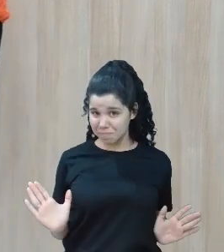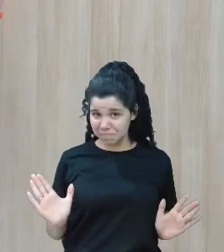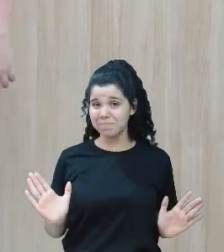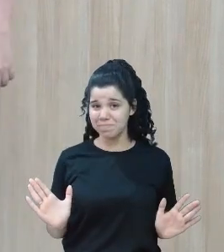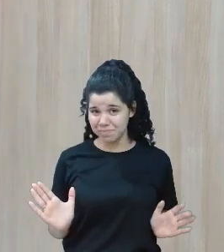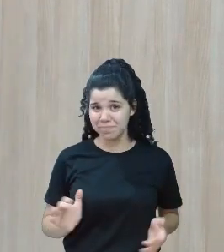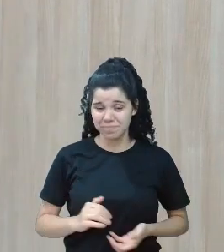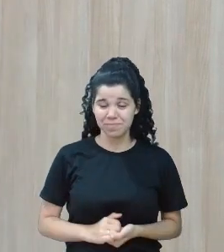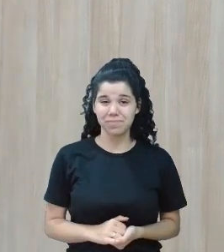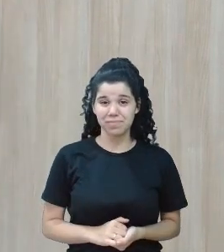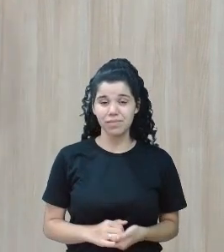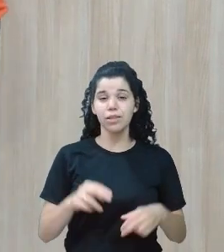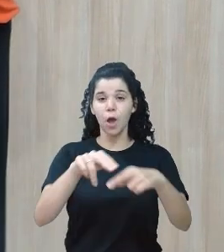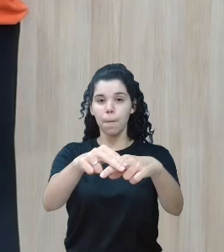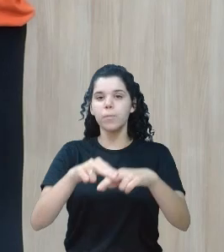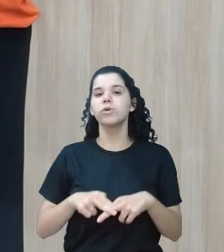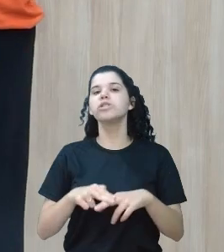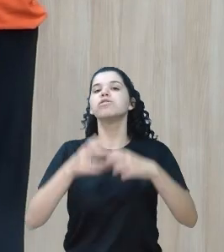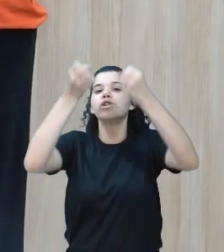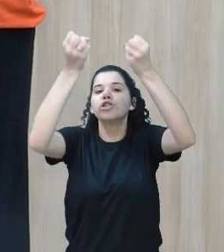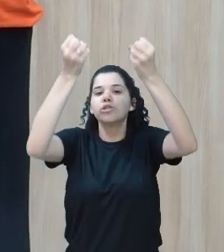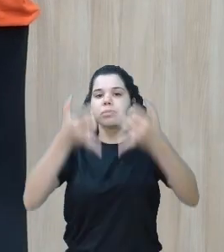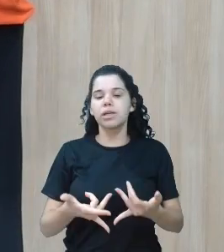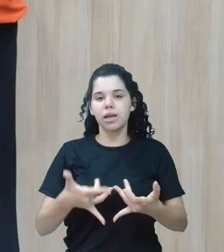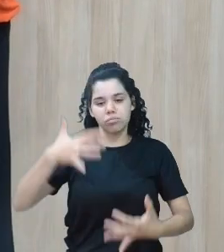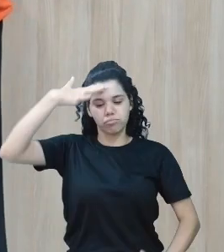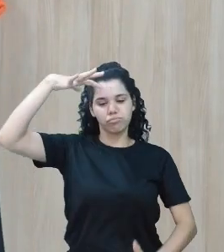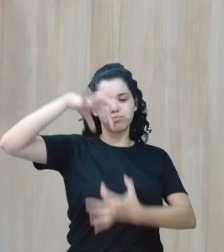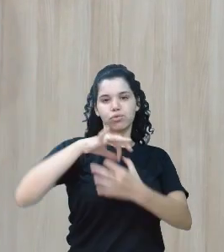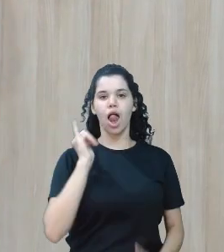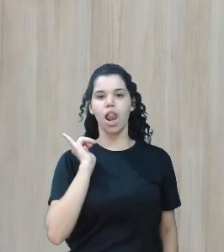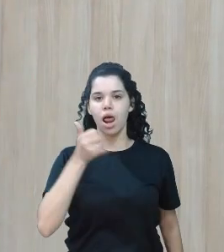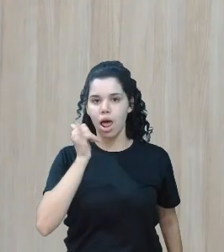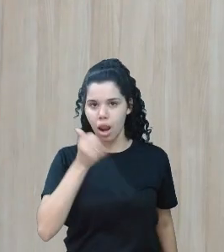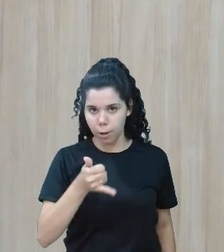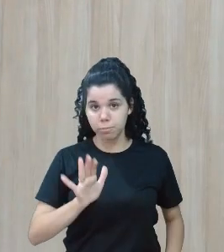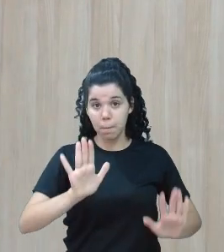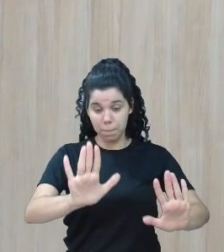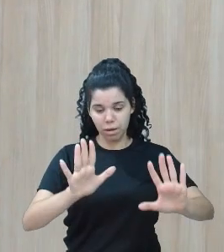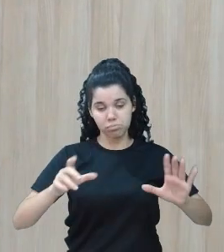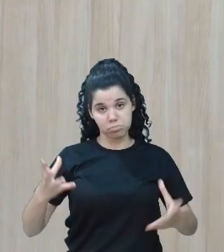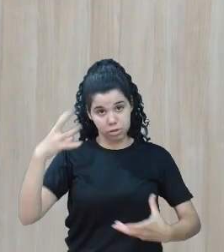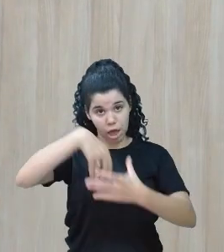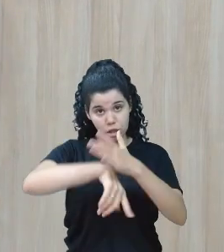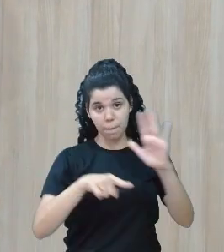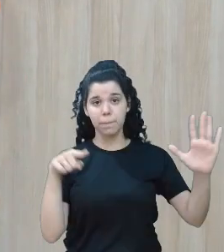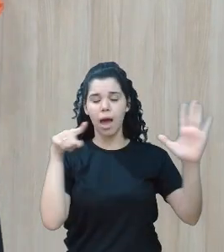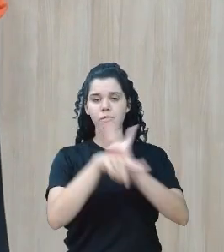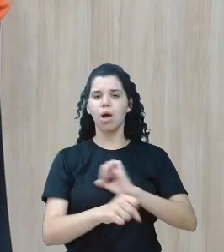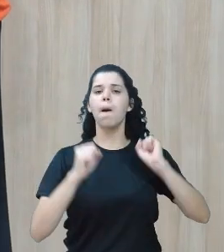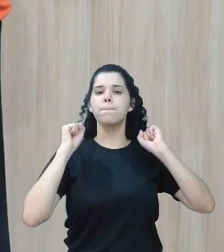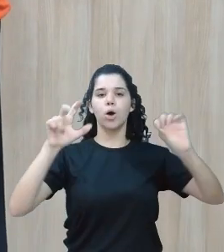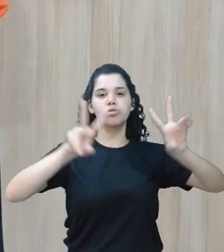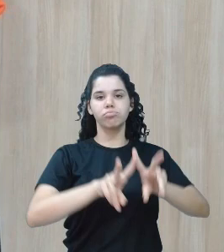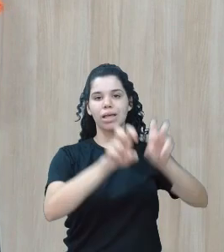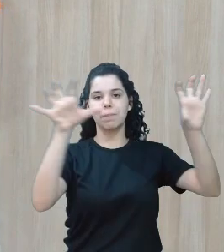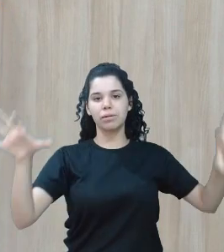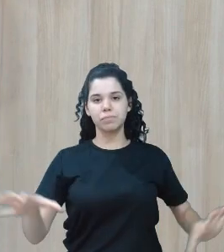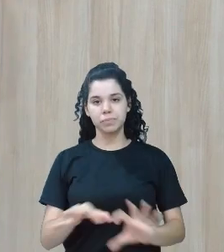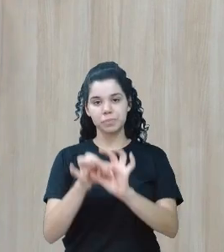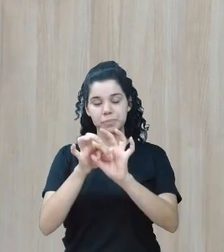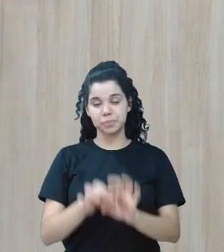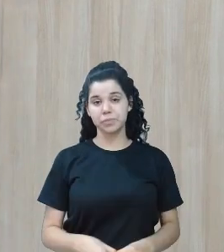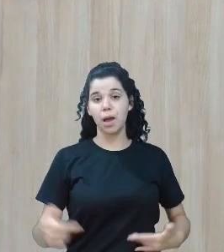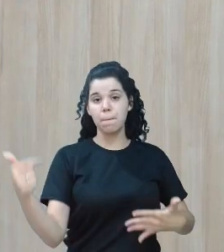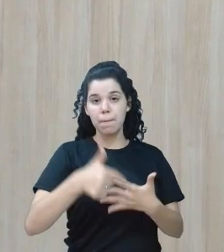veja só, eu vou trabalhar relações lógico-discursivas, mas nessa questão eu poderia trabalhar efeitos